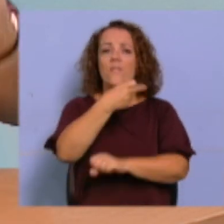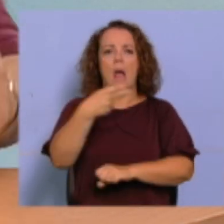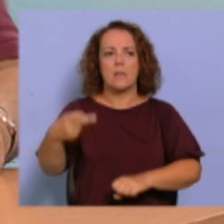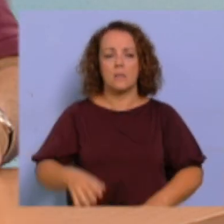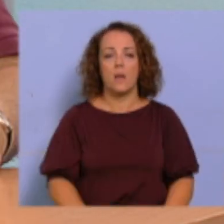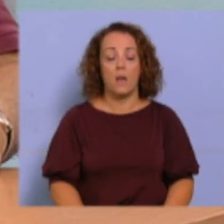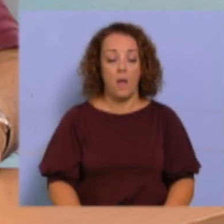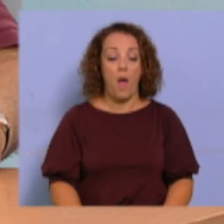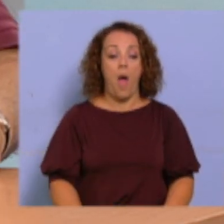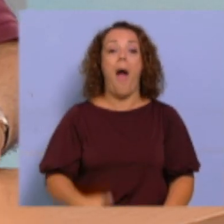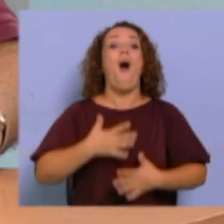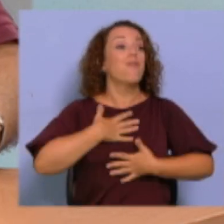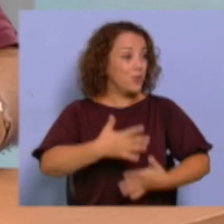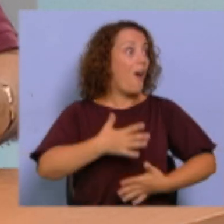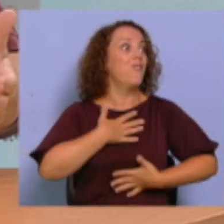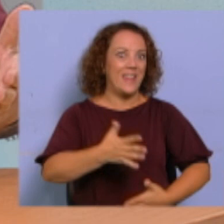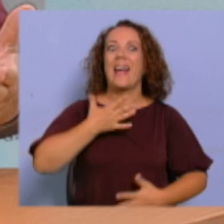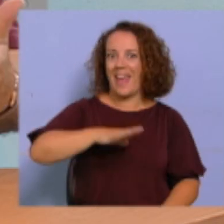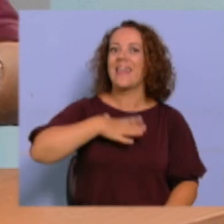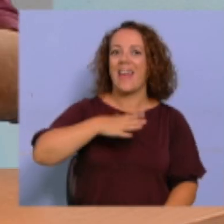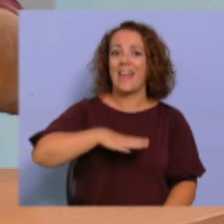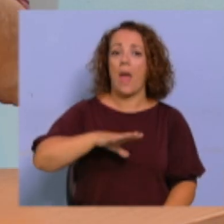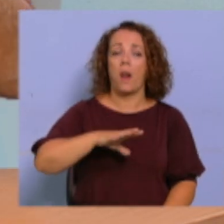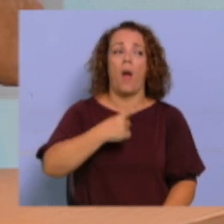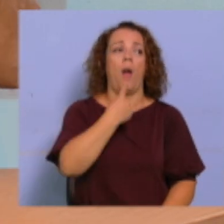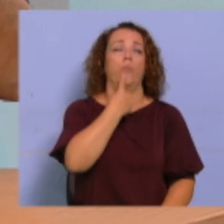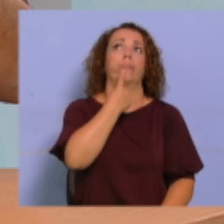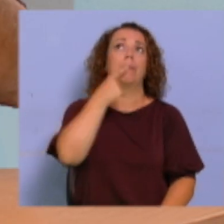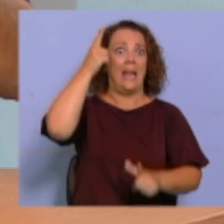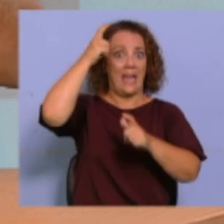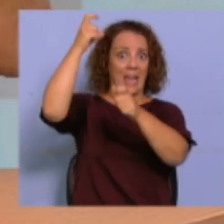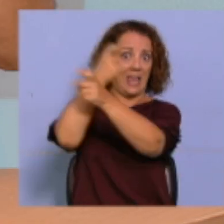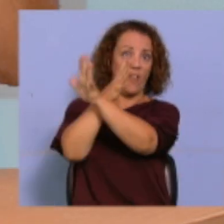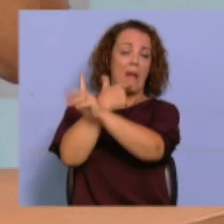está o inferno cheio, não é? Que existe, não é uma coisa,